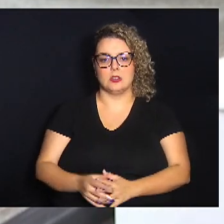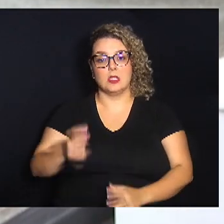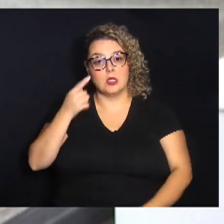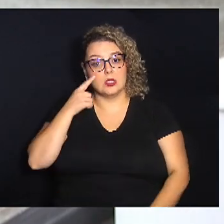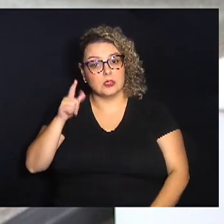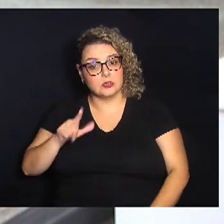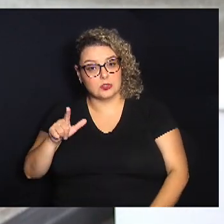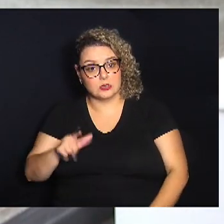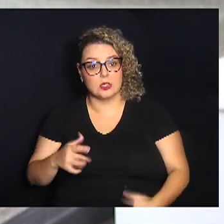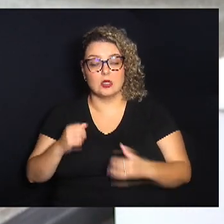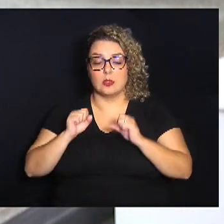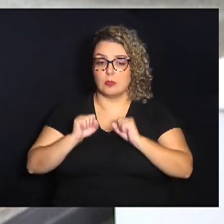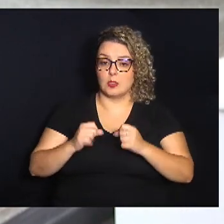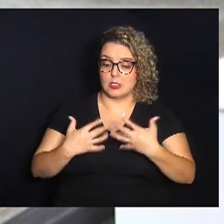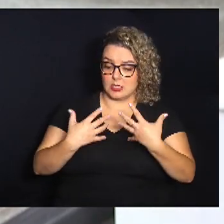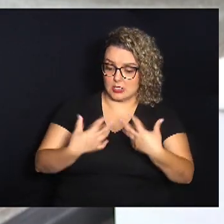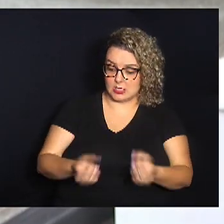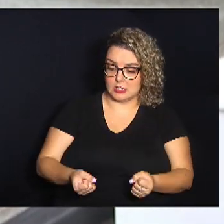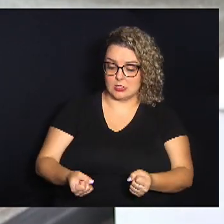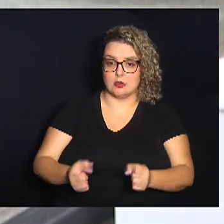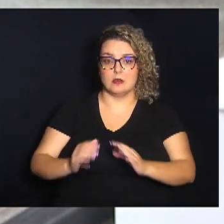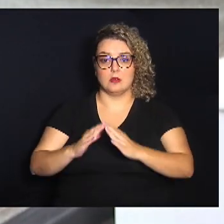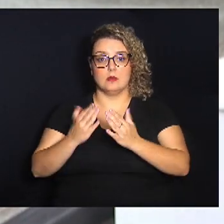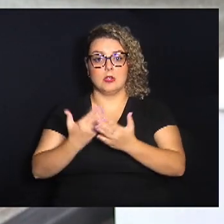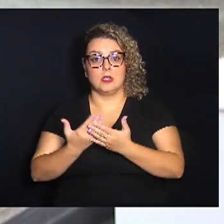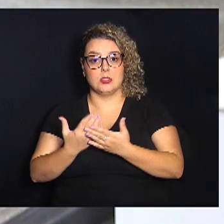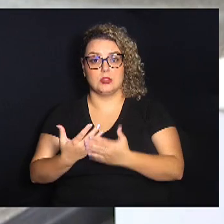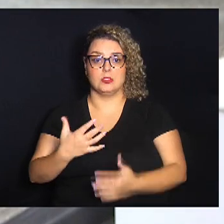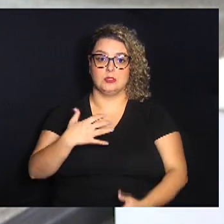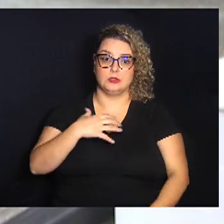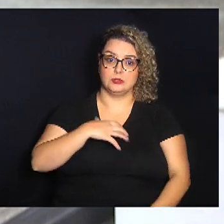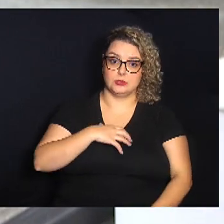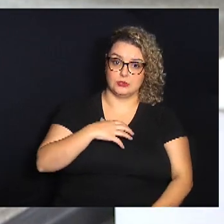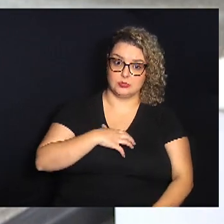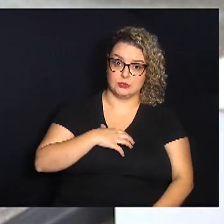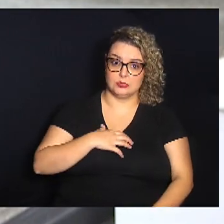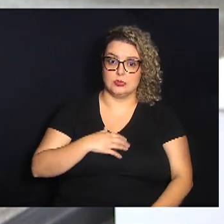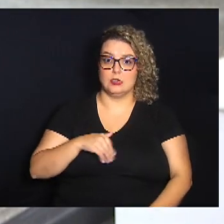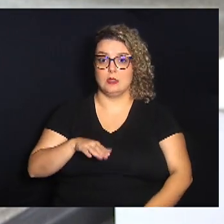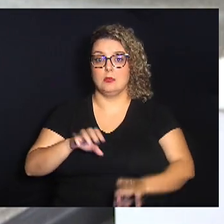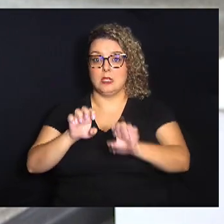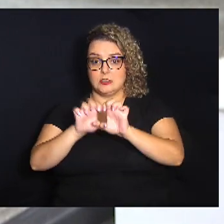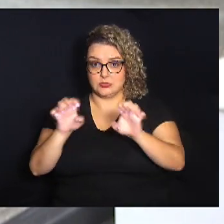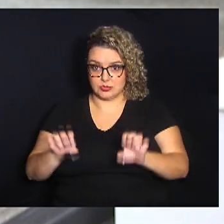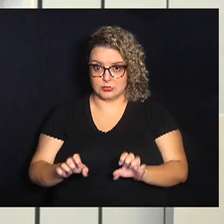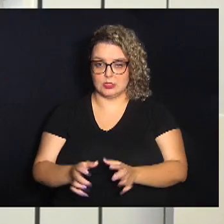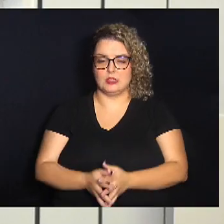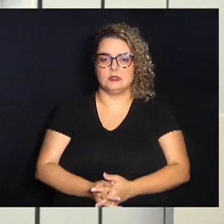poder recepcionar as escolas de uma forma mais estruturada.